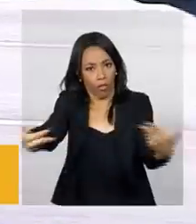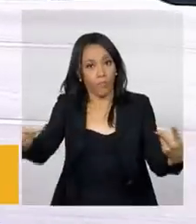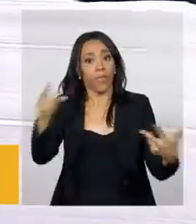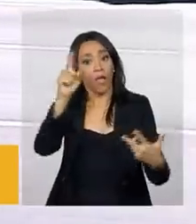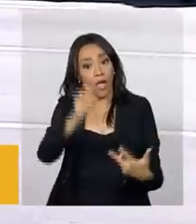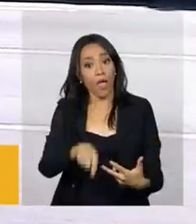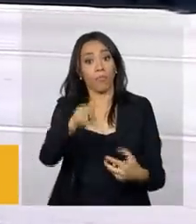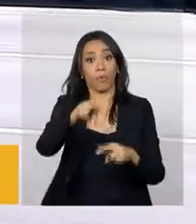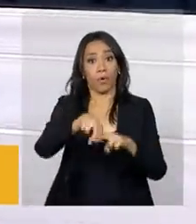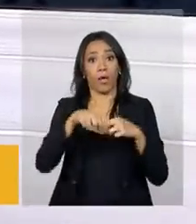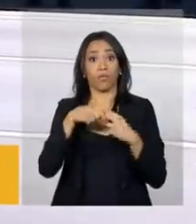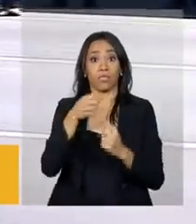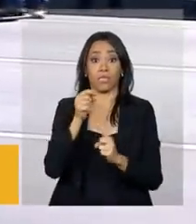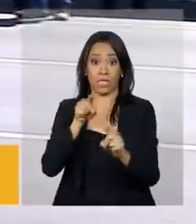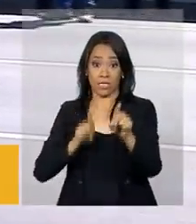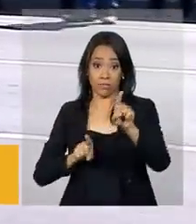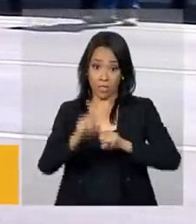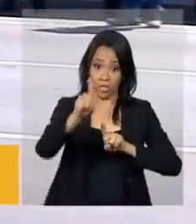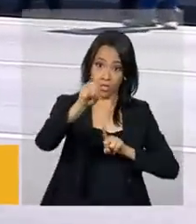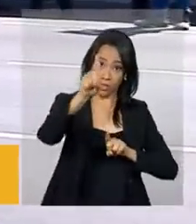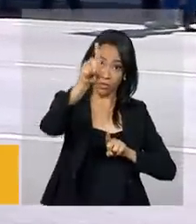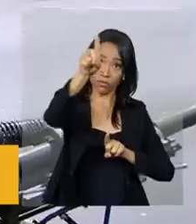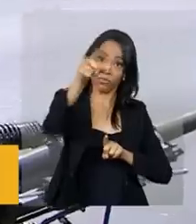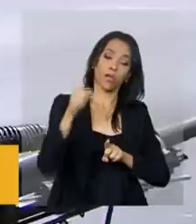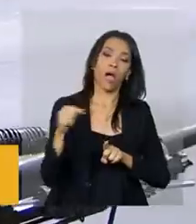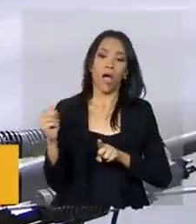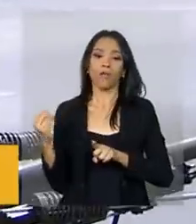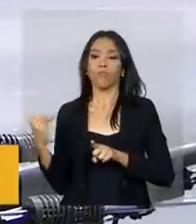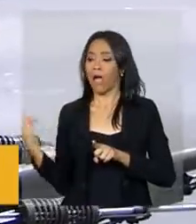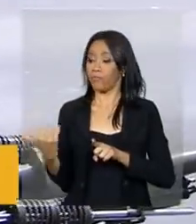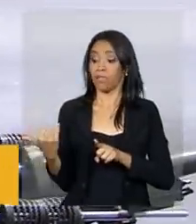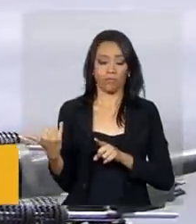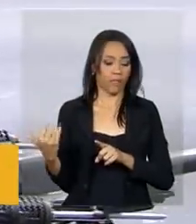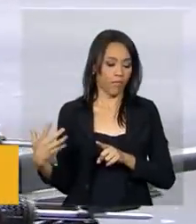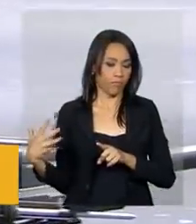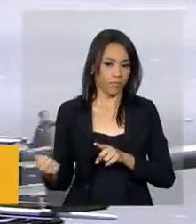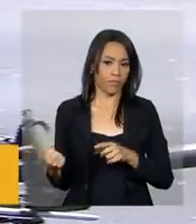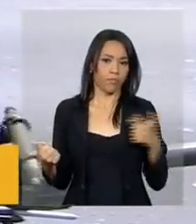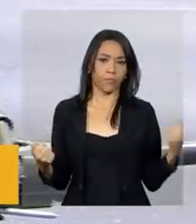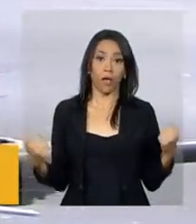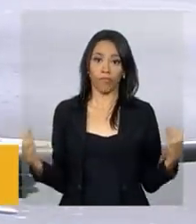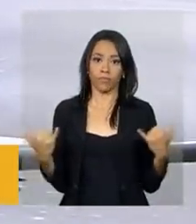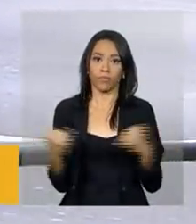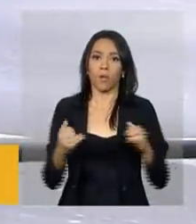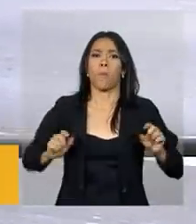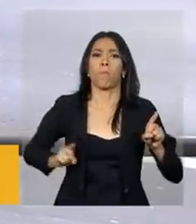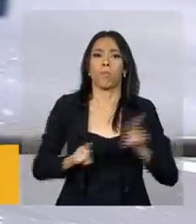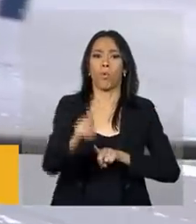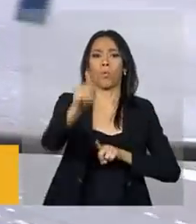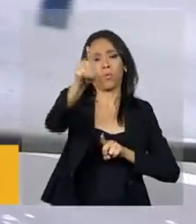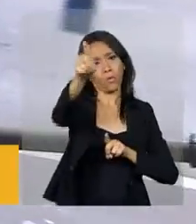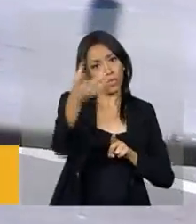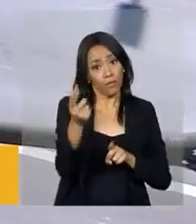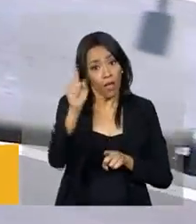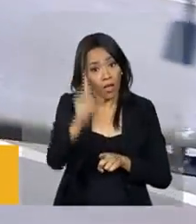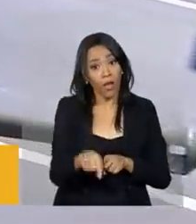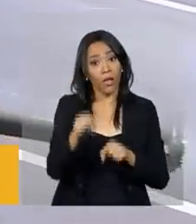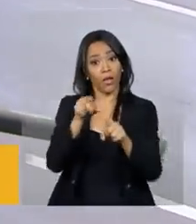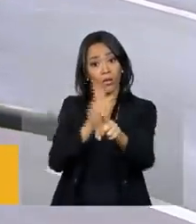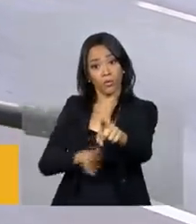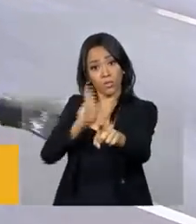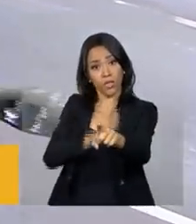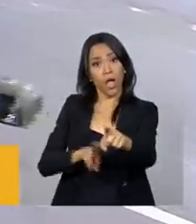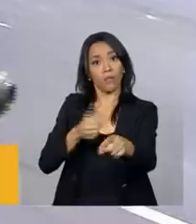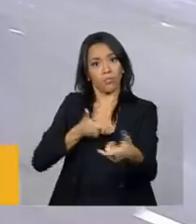viatura de comando, o míssel atrás é acionado. Exatamente. Cada arma e equipamento desse é utilizado por uma arma